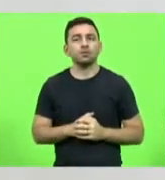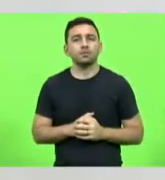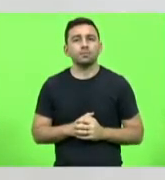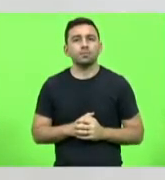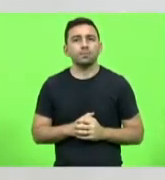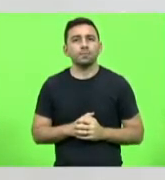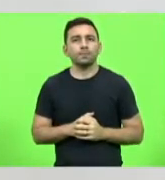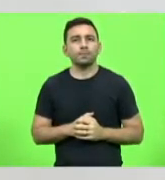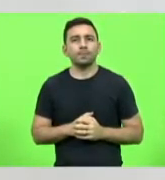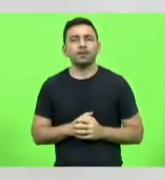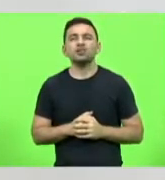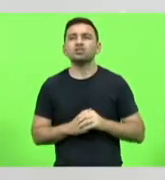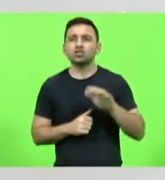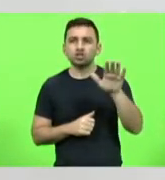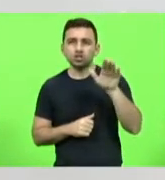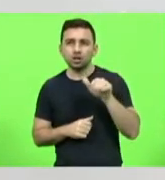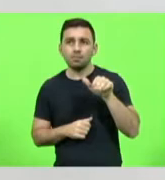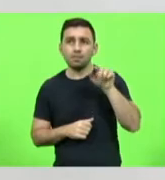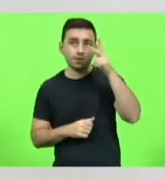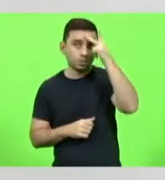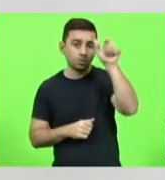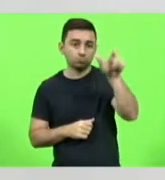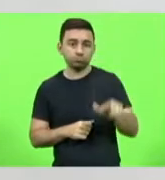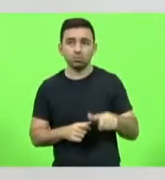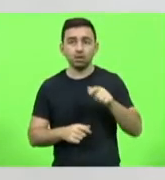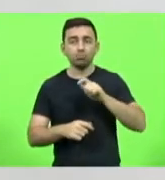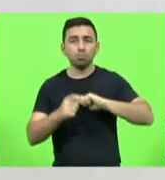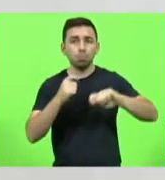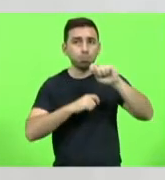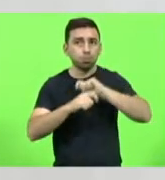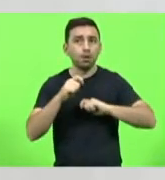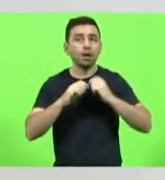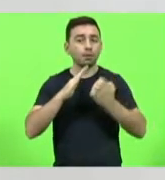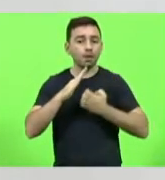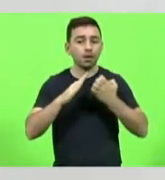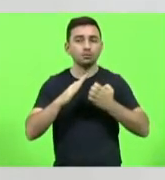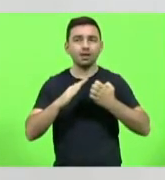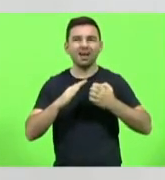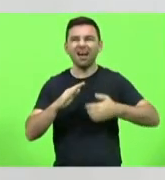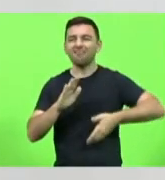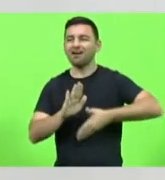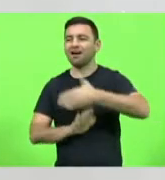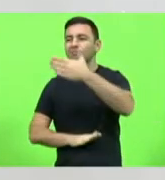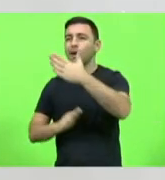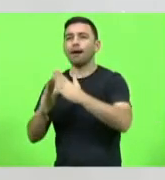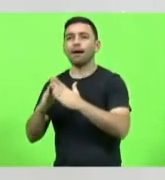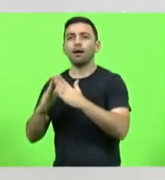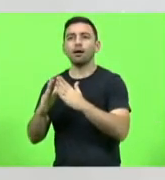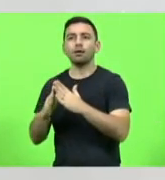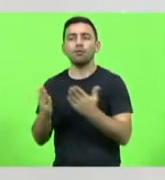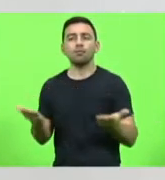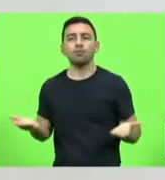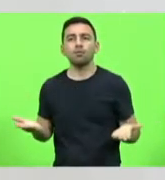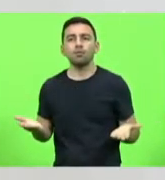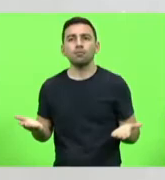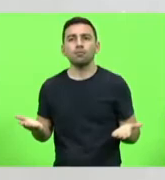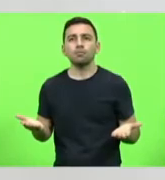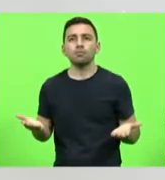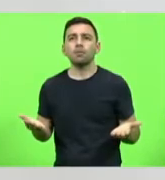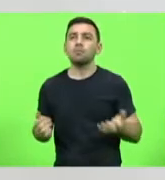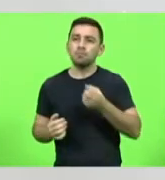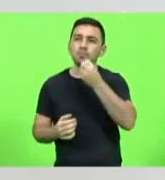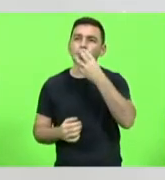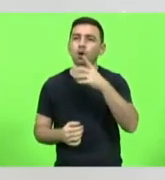Nós contratamos alguém para administrar uma nossa empresa e vamos para casa. É isso que acontece. E fala assim, que bom, agora eu